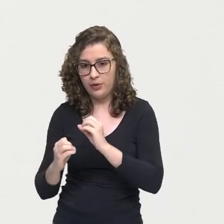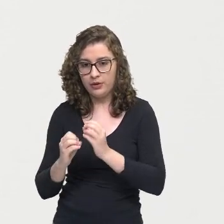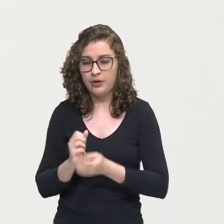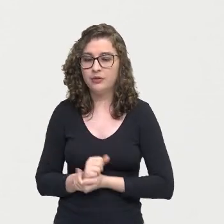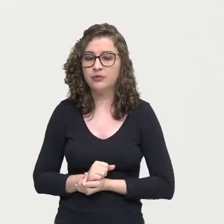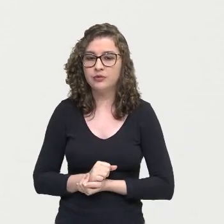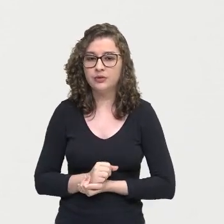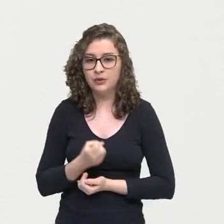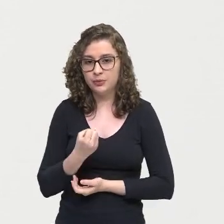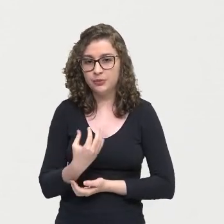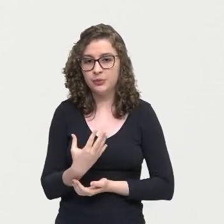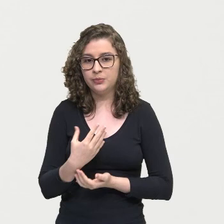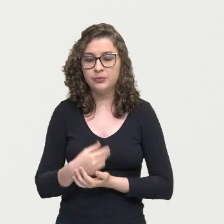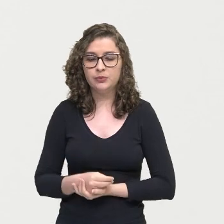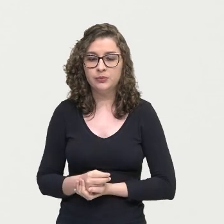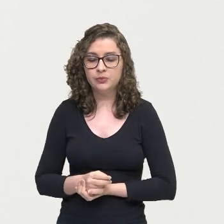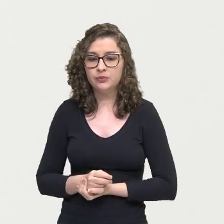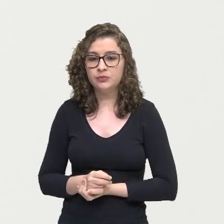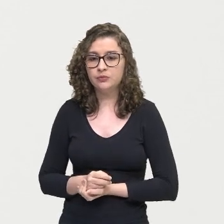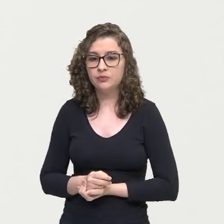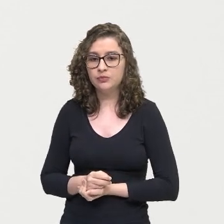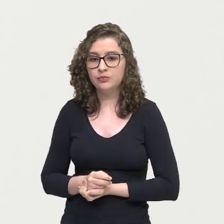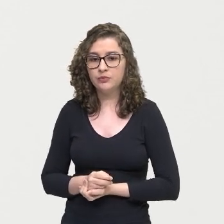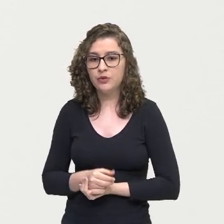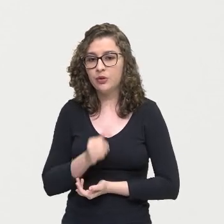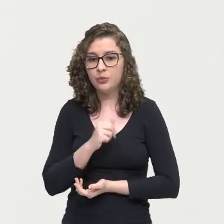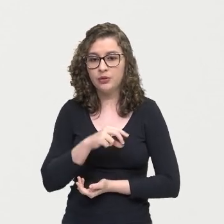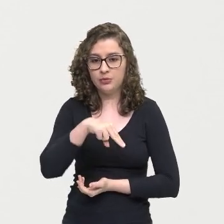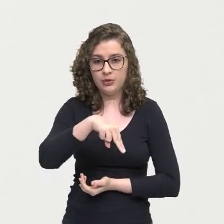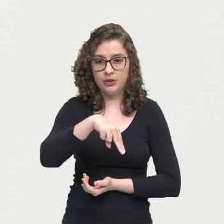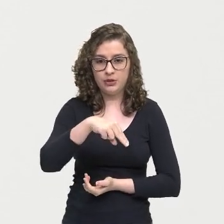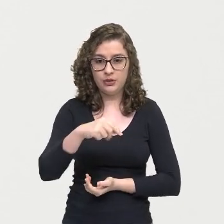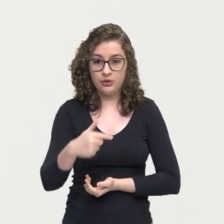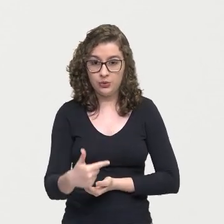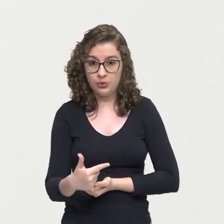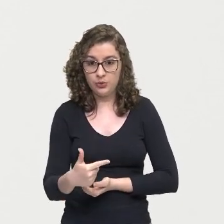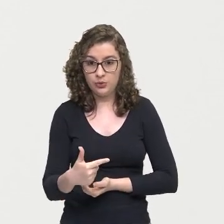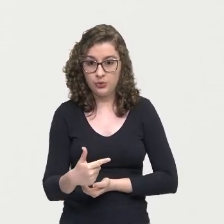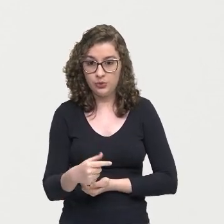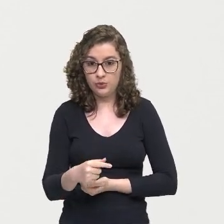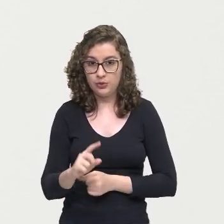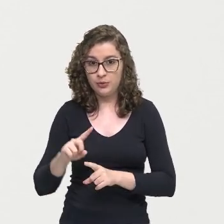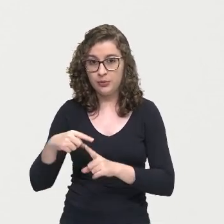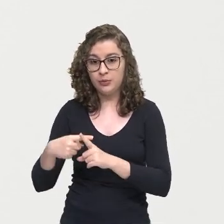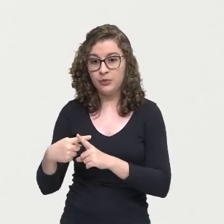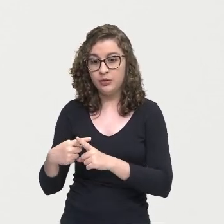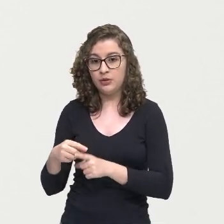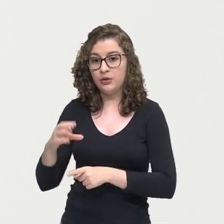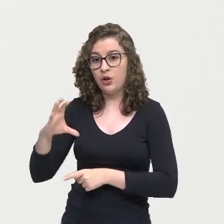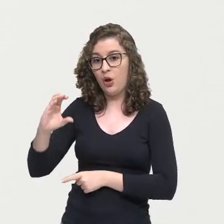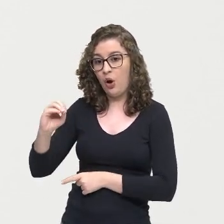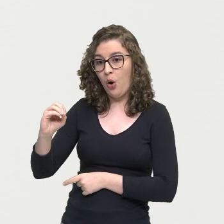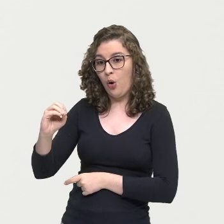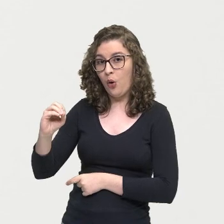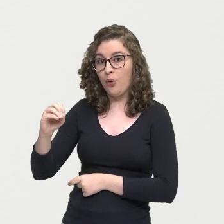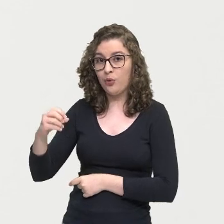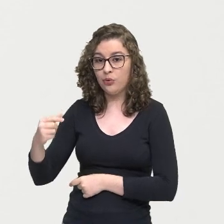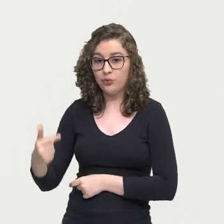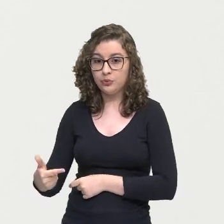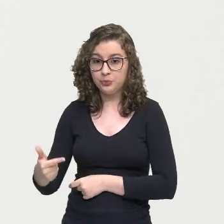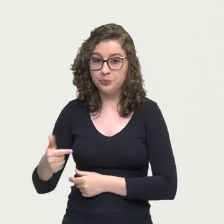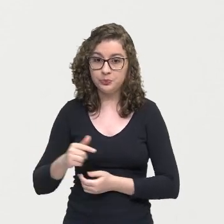do nitrogênio e do oxigênio gasoso. Então, os catalisadores presentes nos veículos fazem com